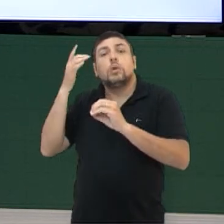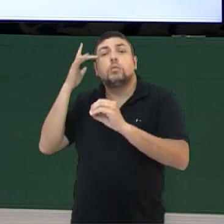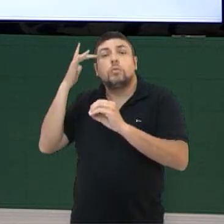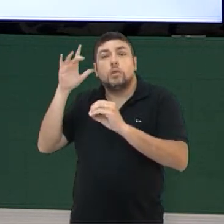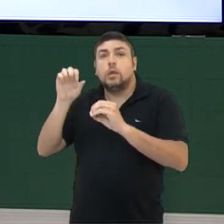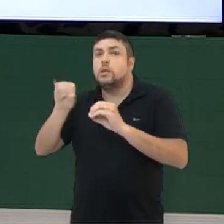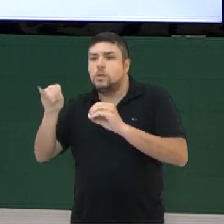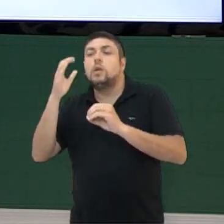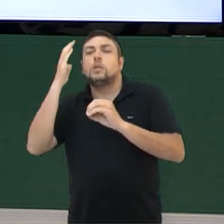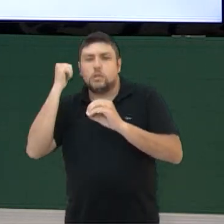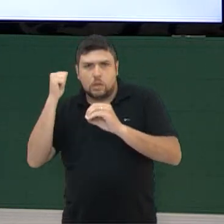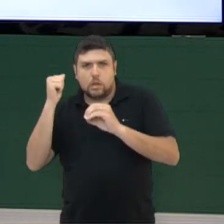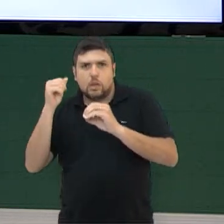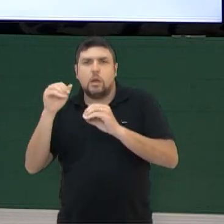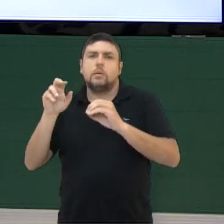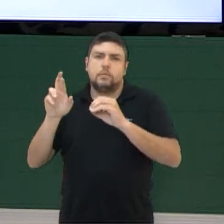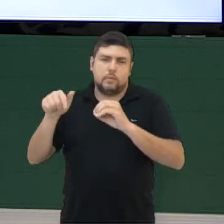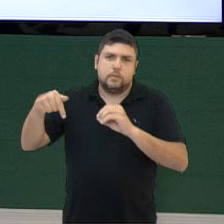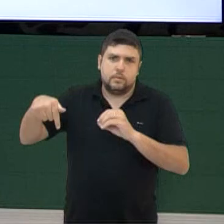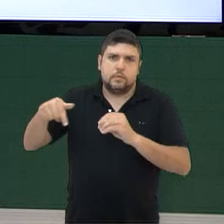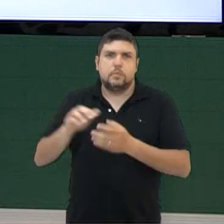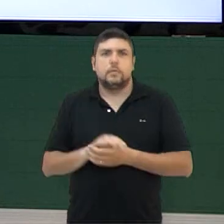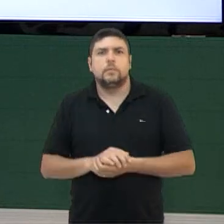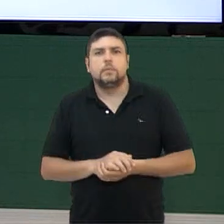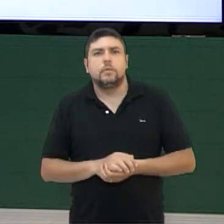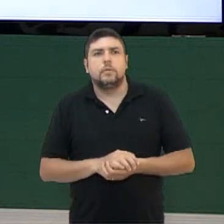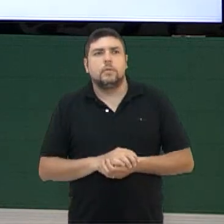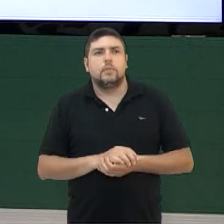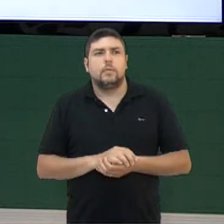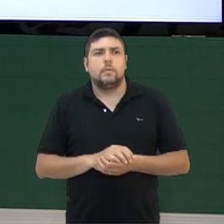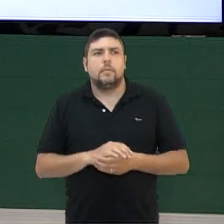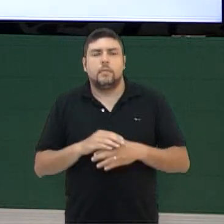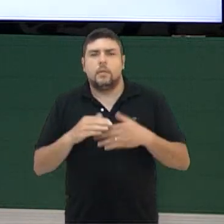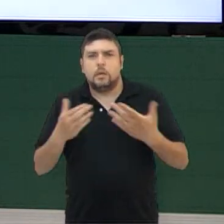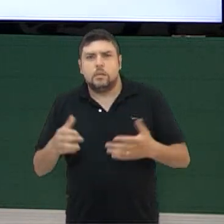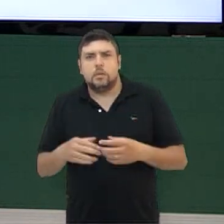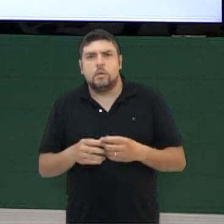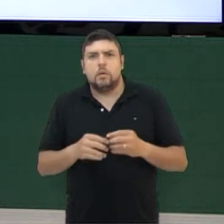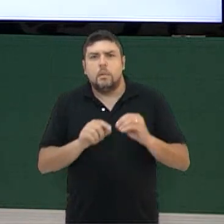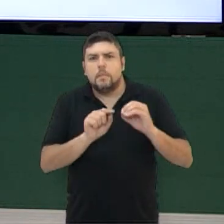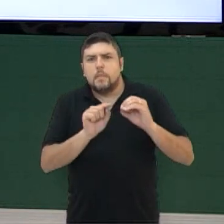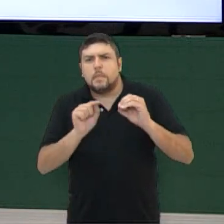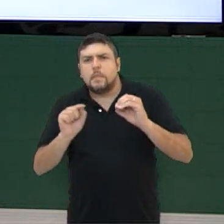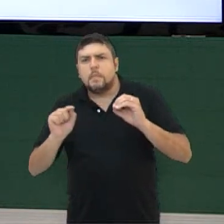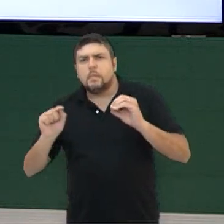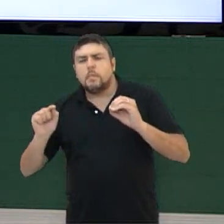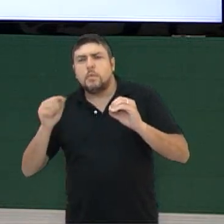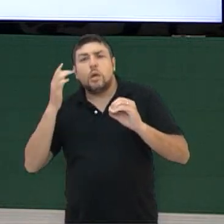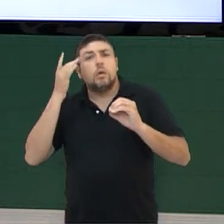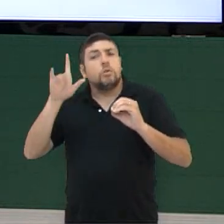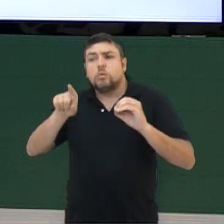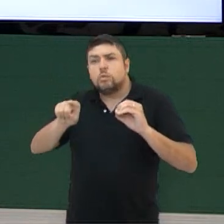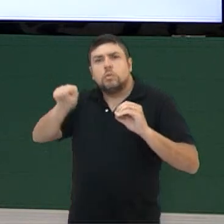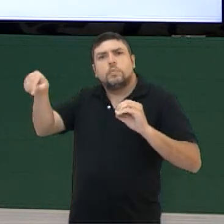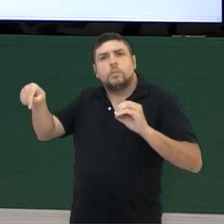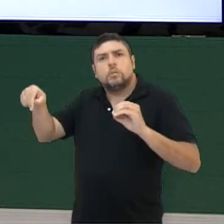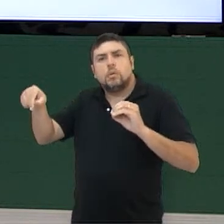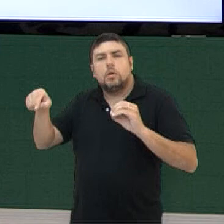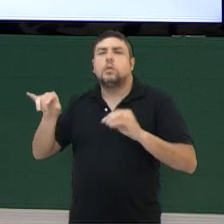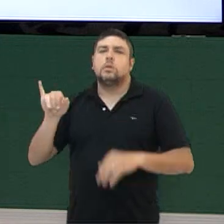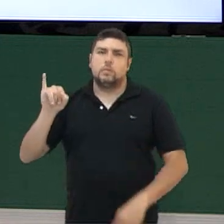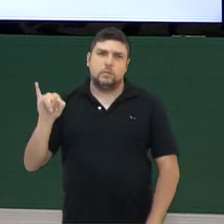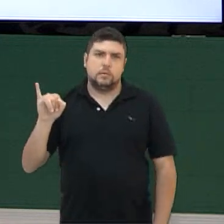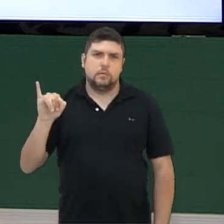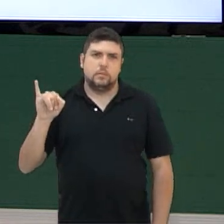racional. Então, 0,8 é racional. Aqui, ó, são várias casas e eu não sei qual é o próximo número, então ele é